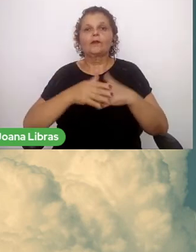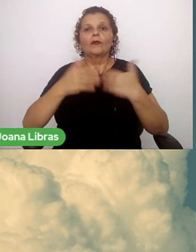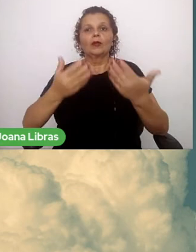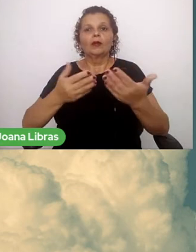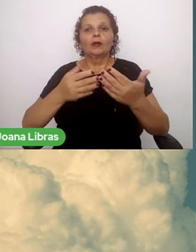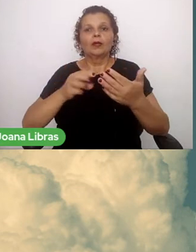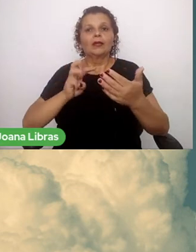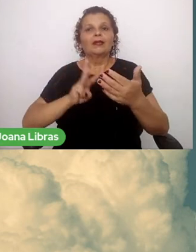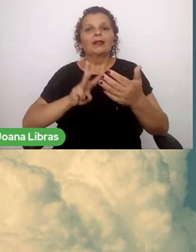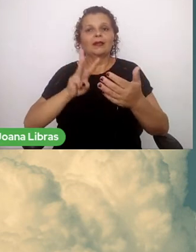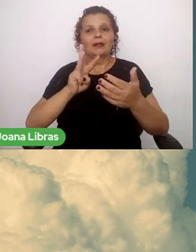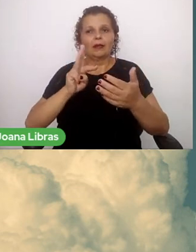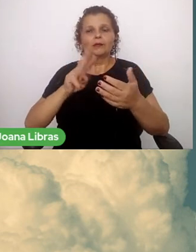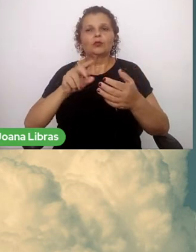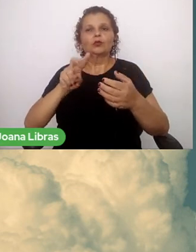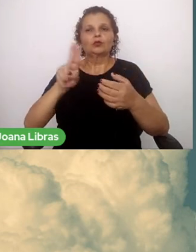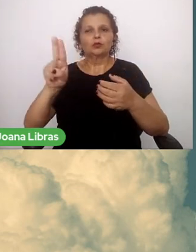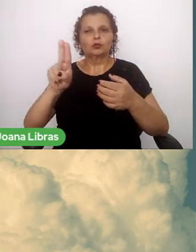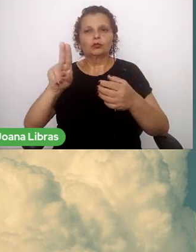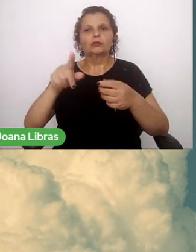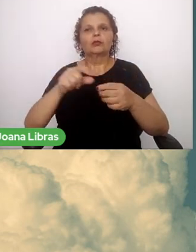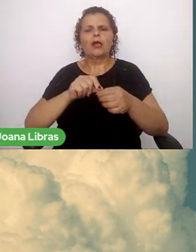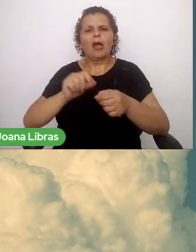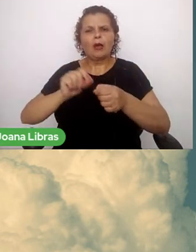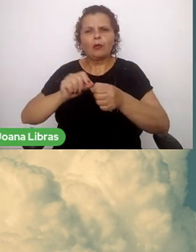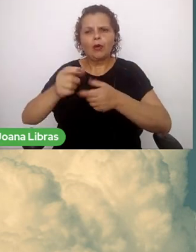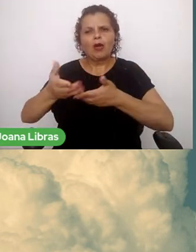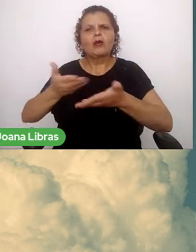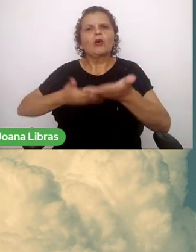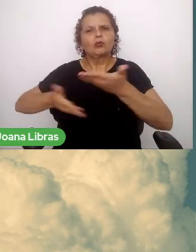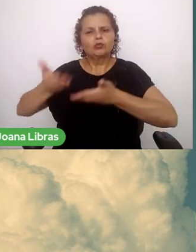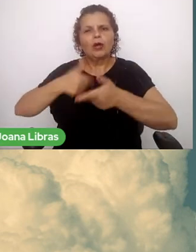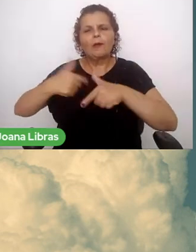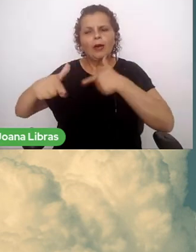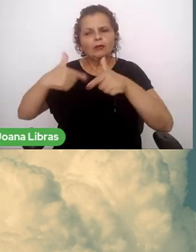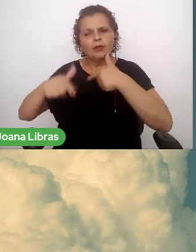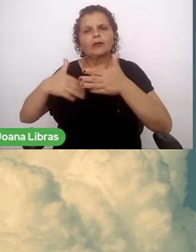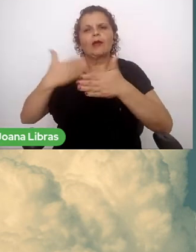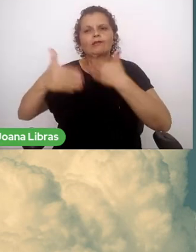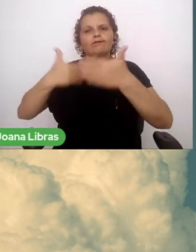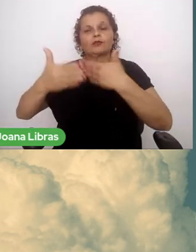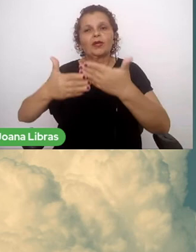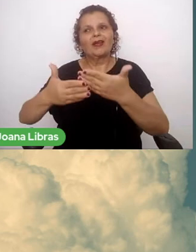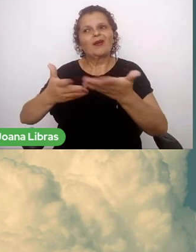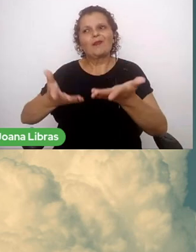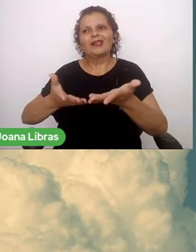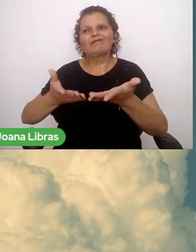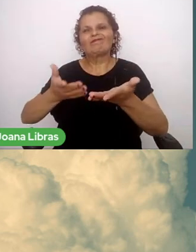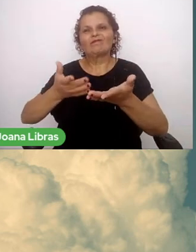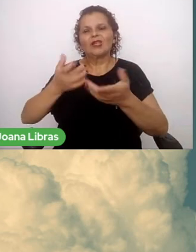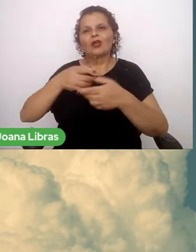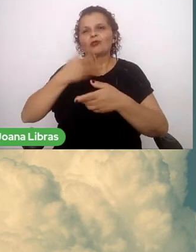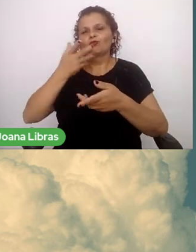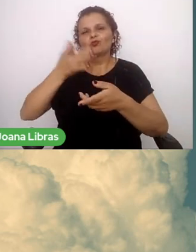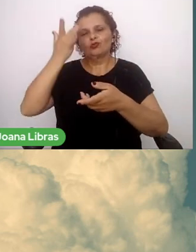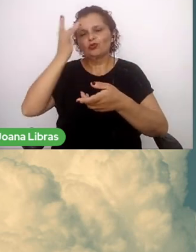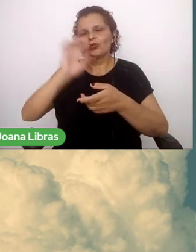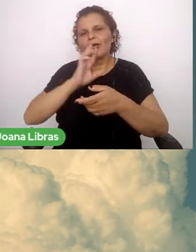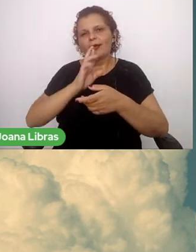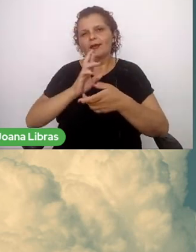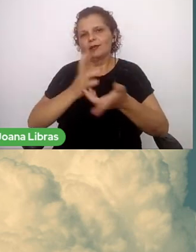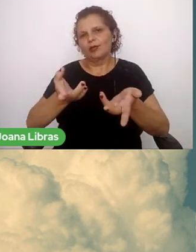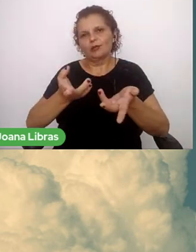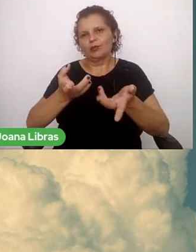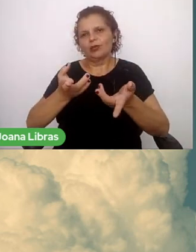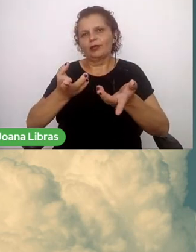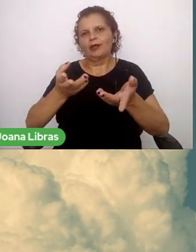TWU. Então, é uma dinâmica que já existe há um certo tempo, mas eu vou ficar te devendo quem é realmente a